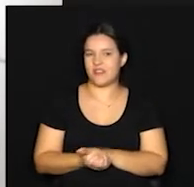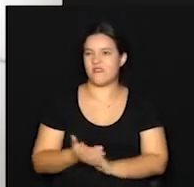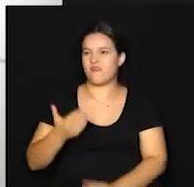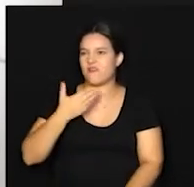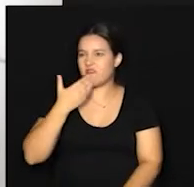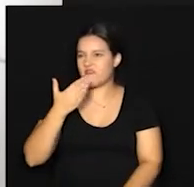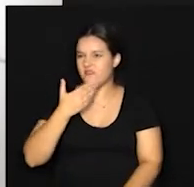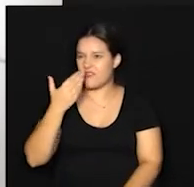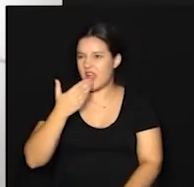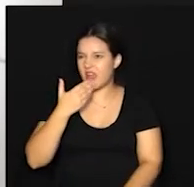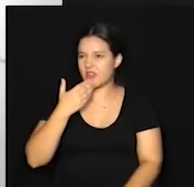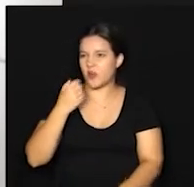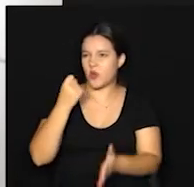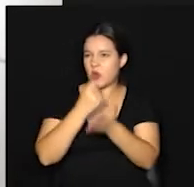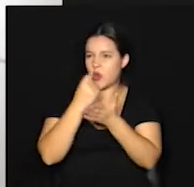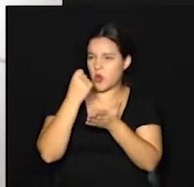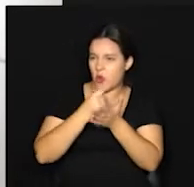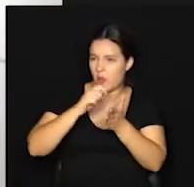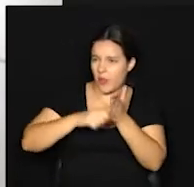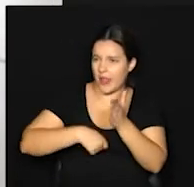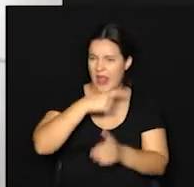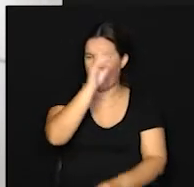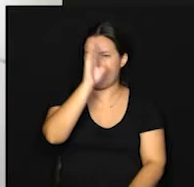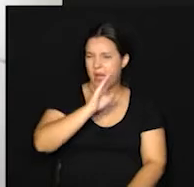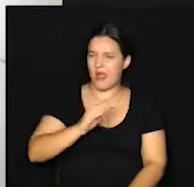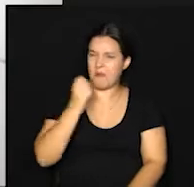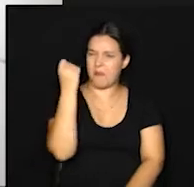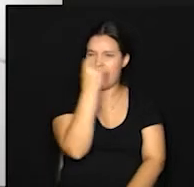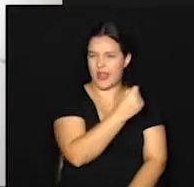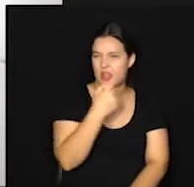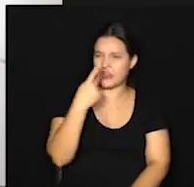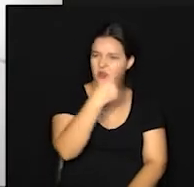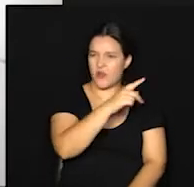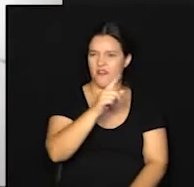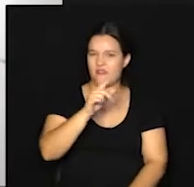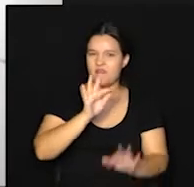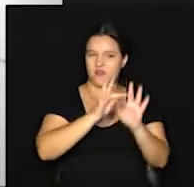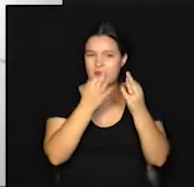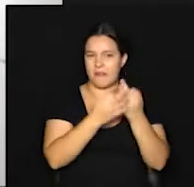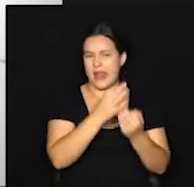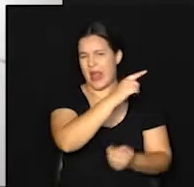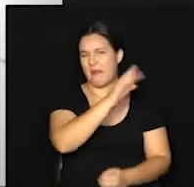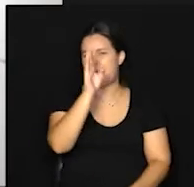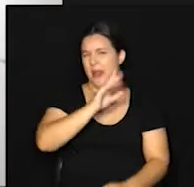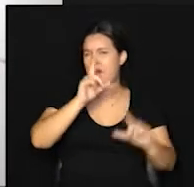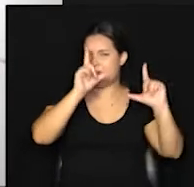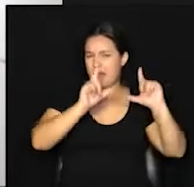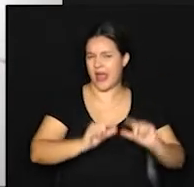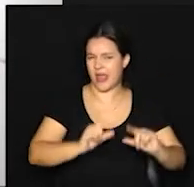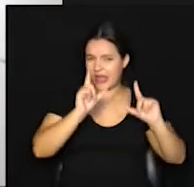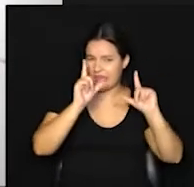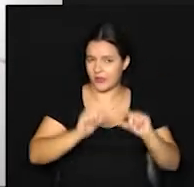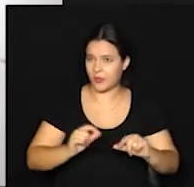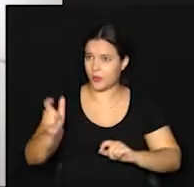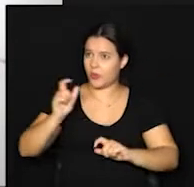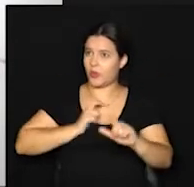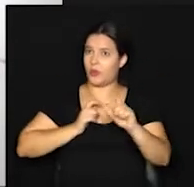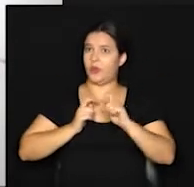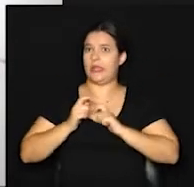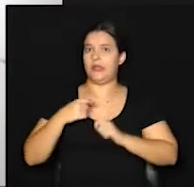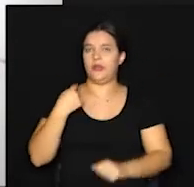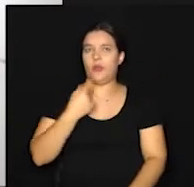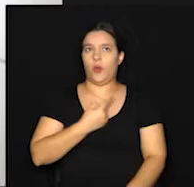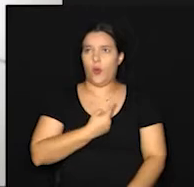uma pessoa no teu país para matar a tua família, é muito barato, né? Então essas coisas mexem muito com você e